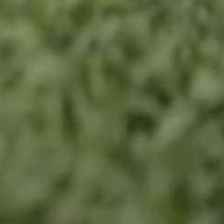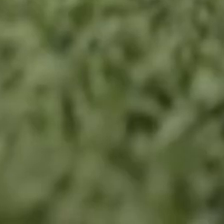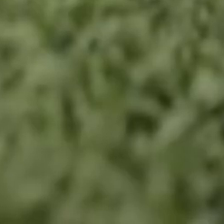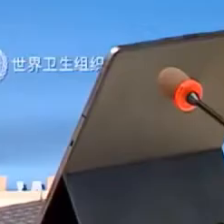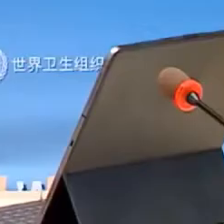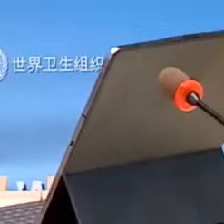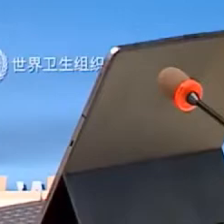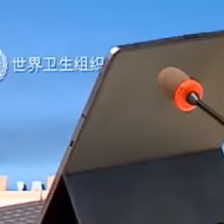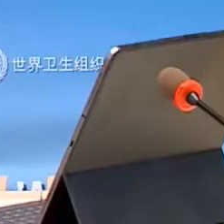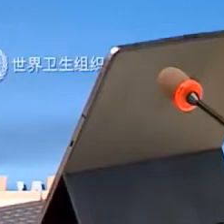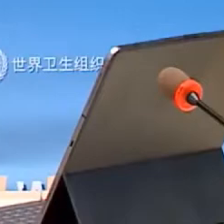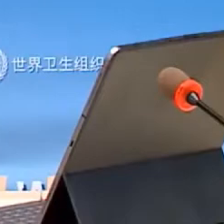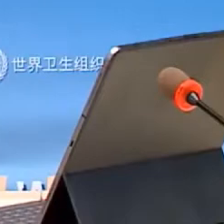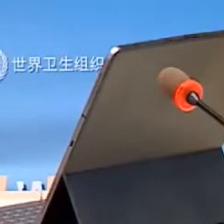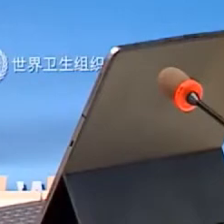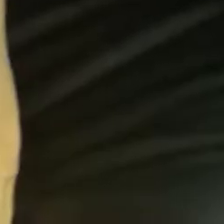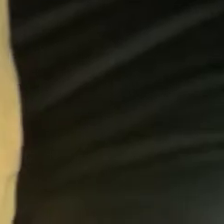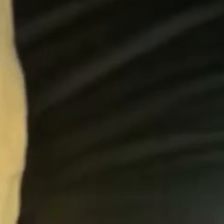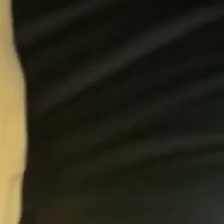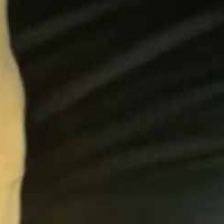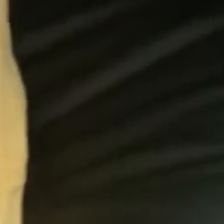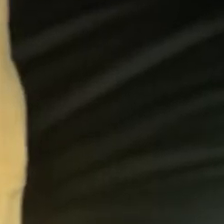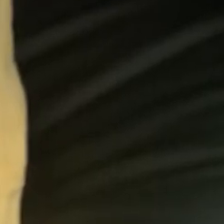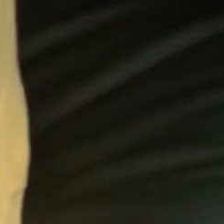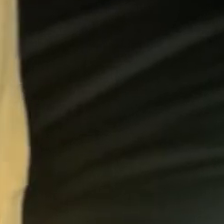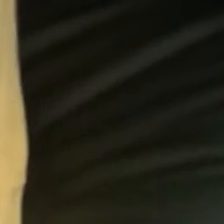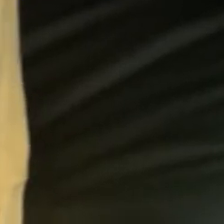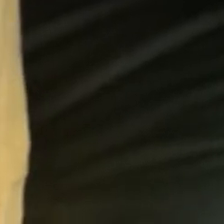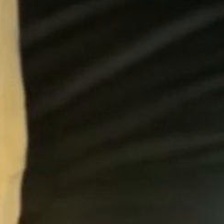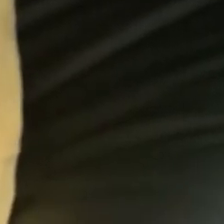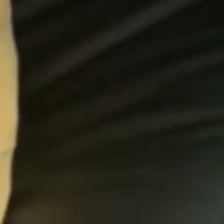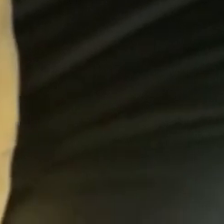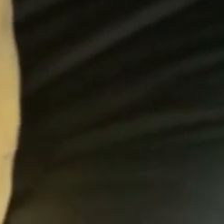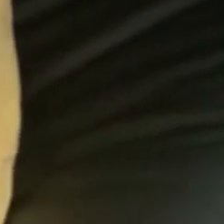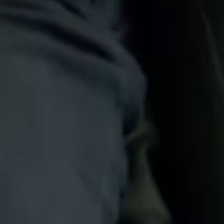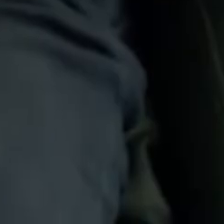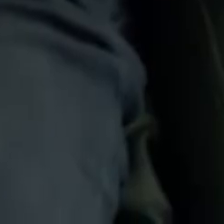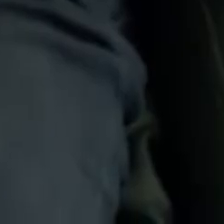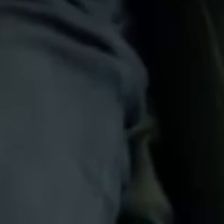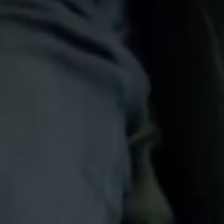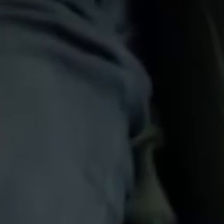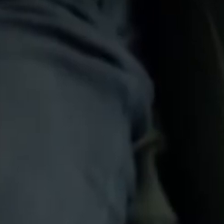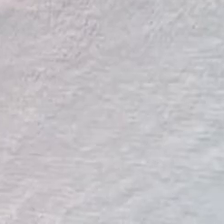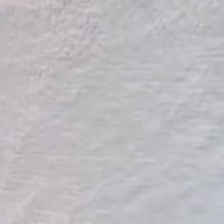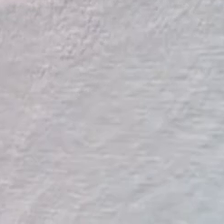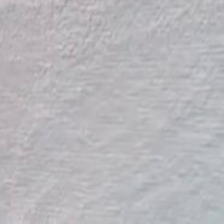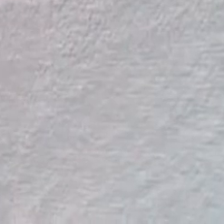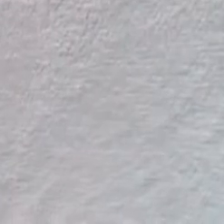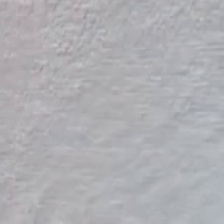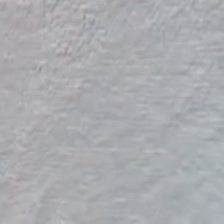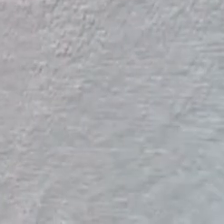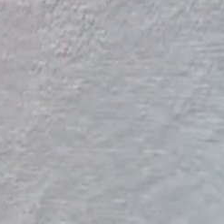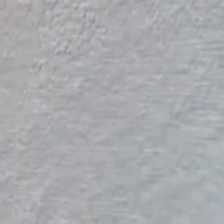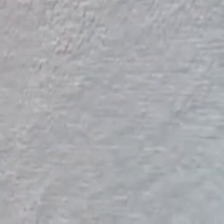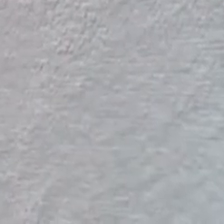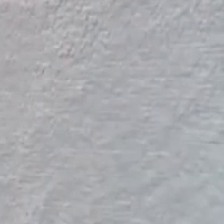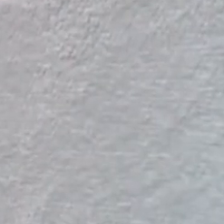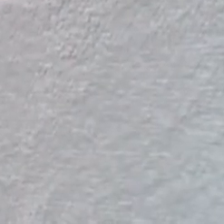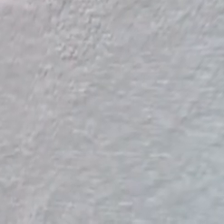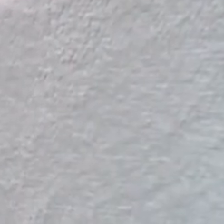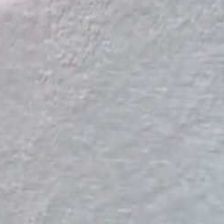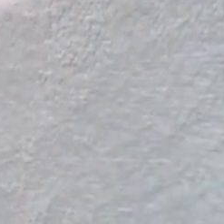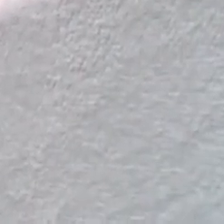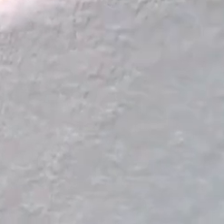médico preso por estuprar uma paciente durante o parto em um hospital no Rio de Janeiro reacende um alerta, o